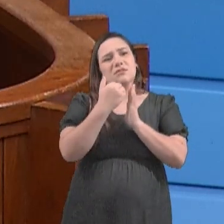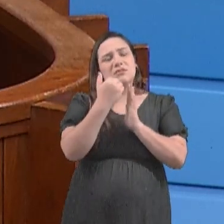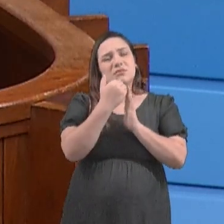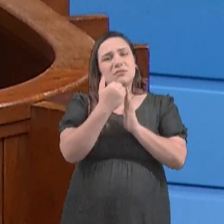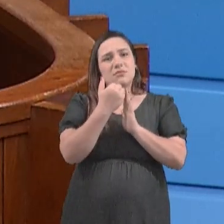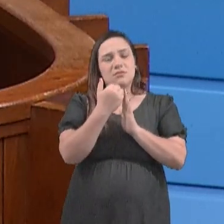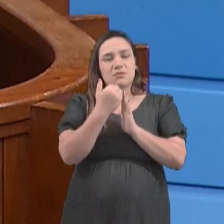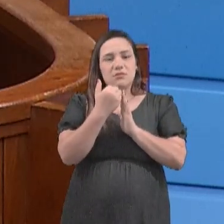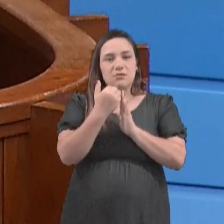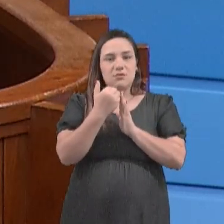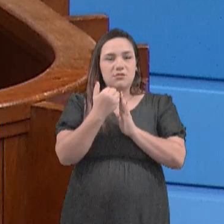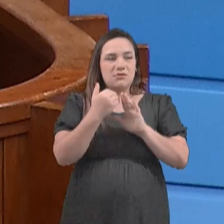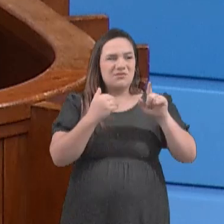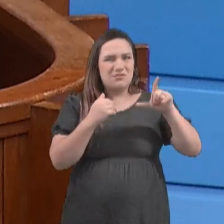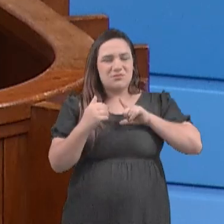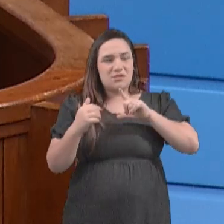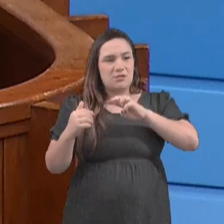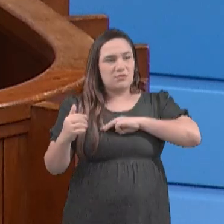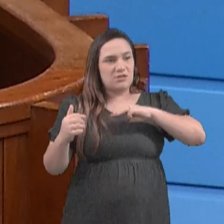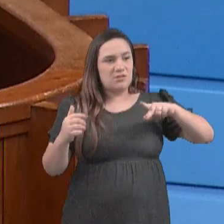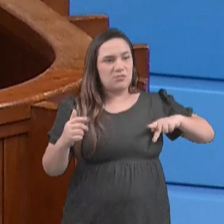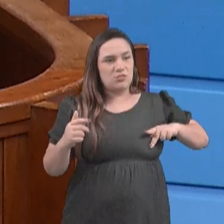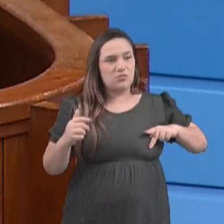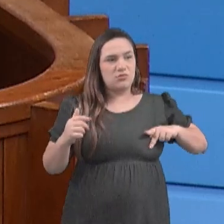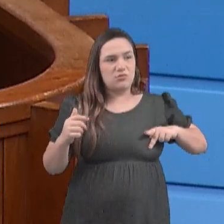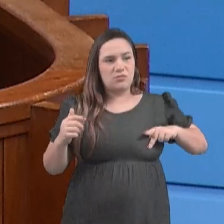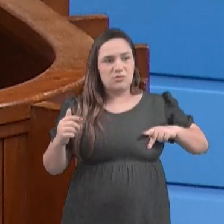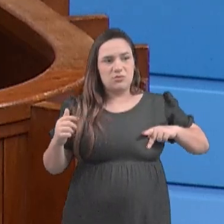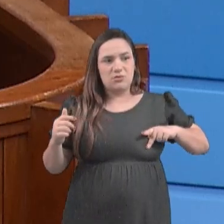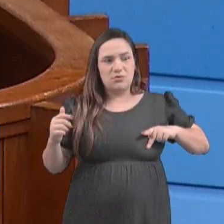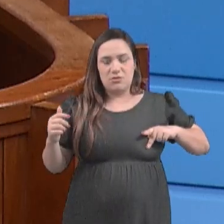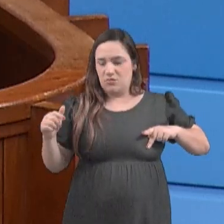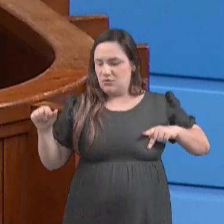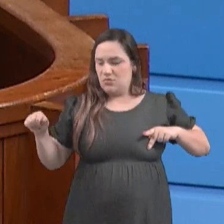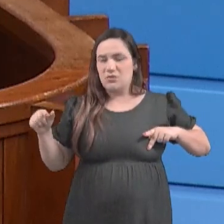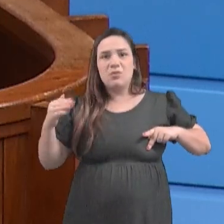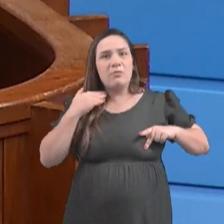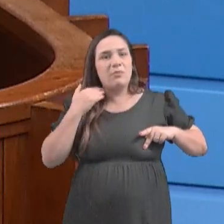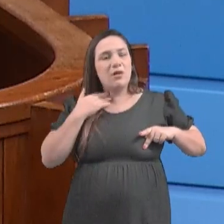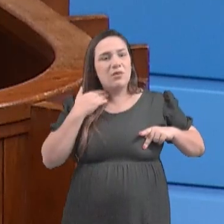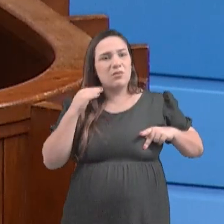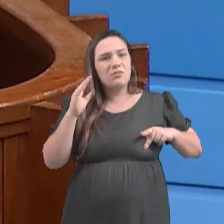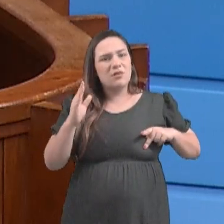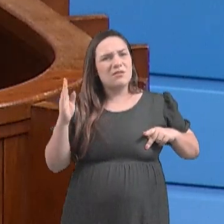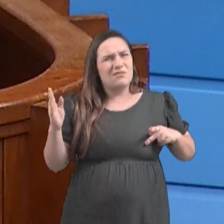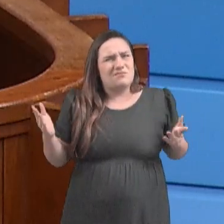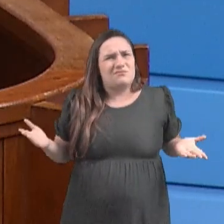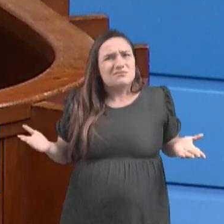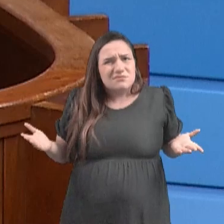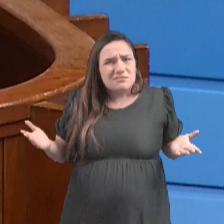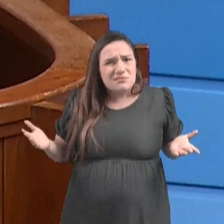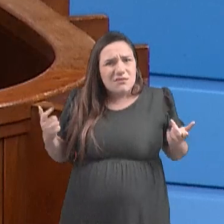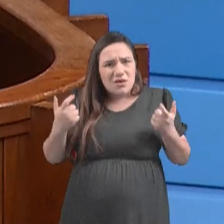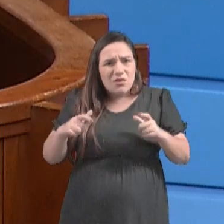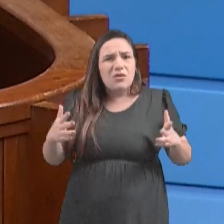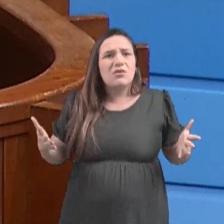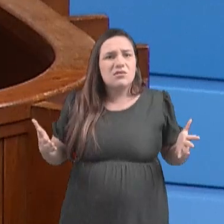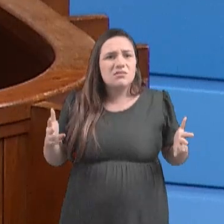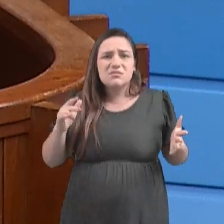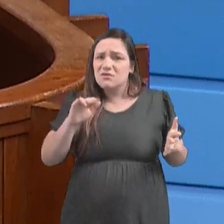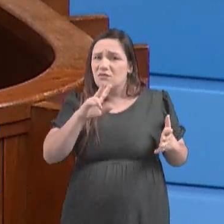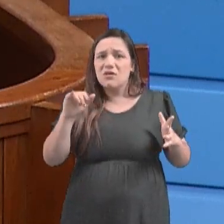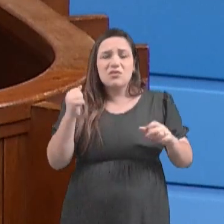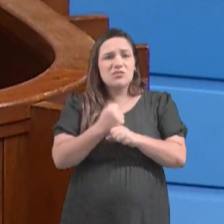ali entre o Ministério Público e o Banco do Brasil. Vem cá, aonde essas pessoas depois, se fizerem